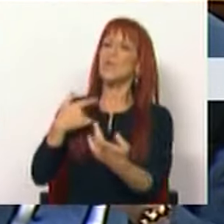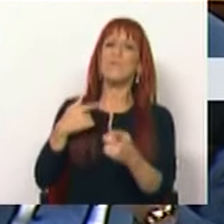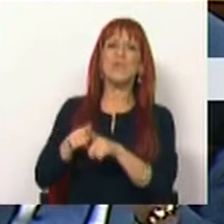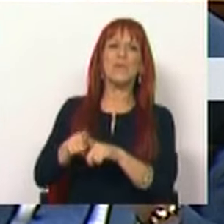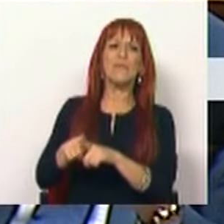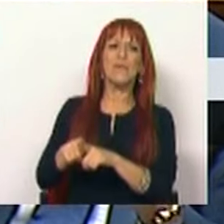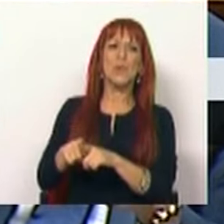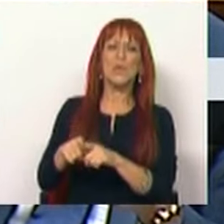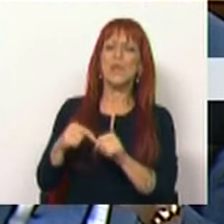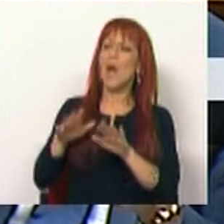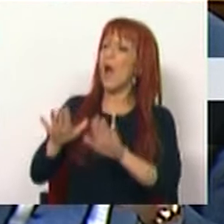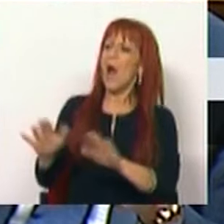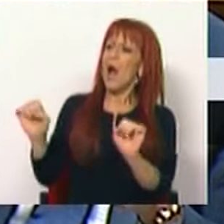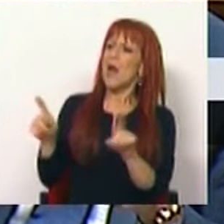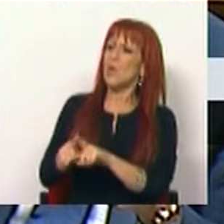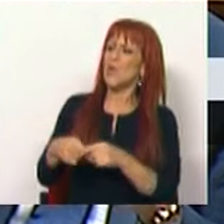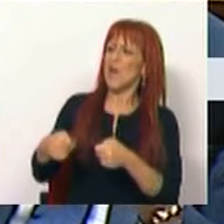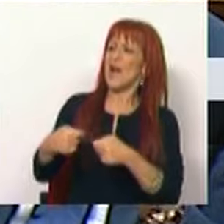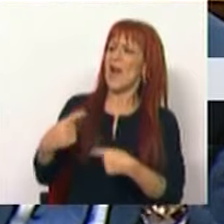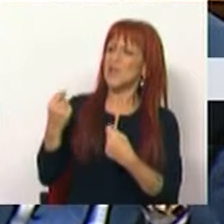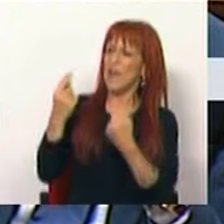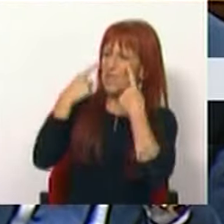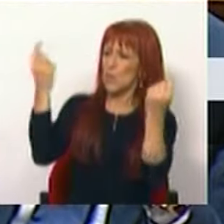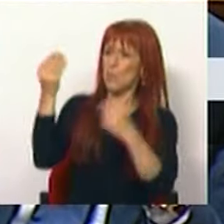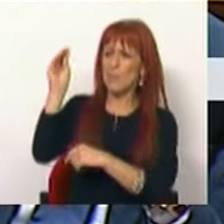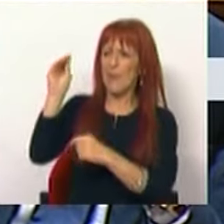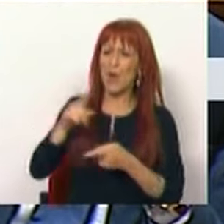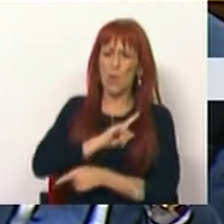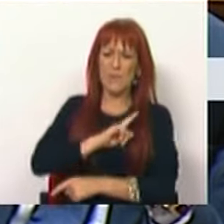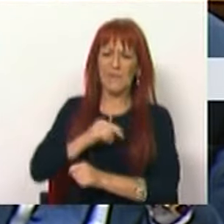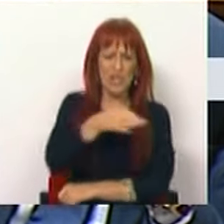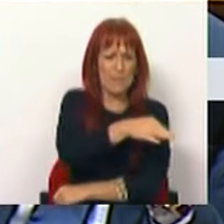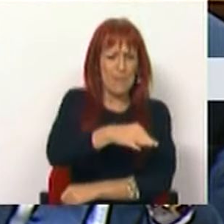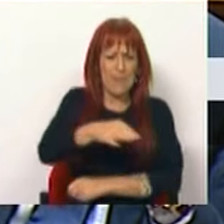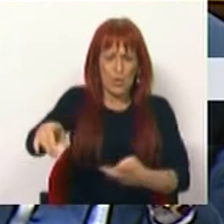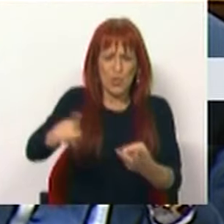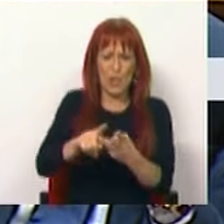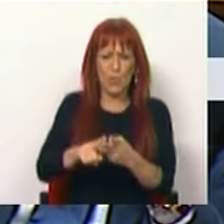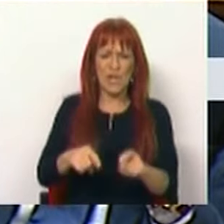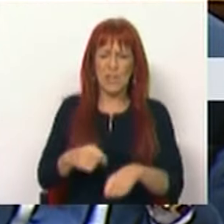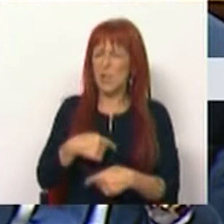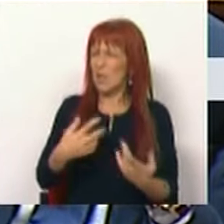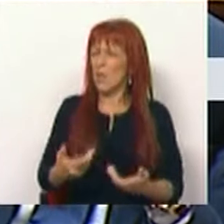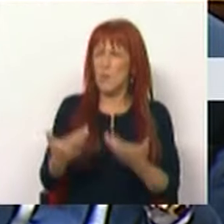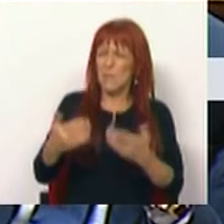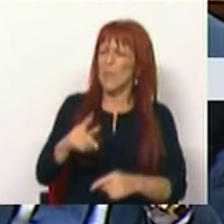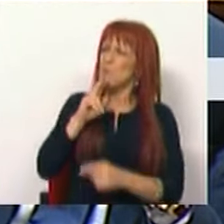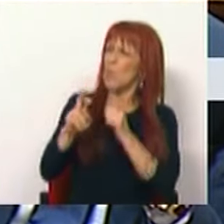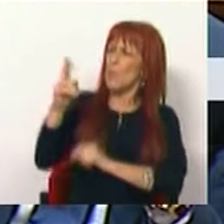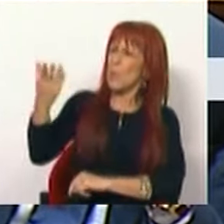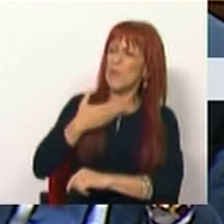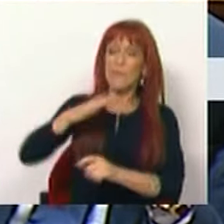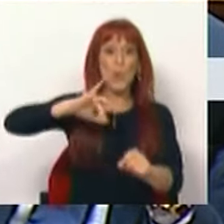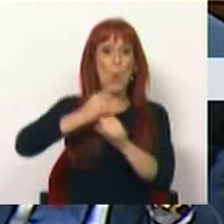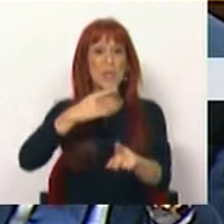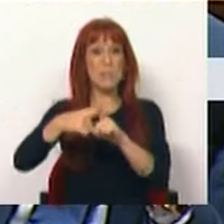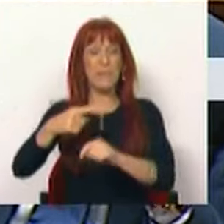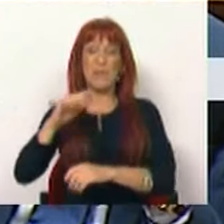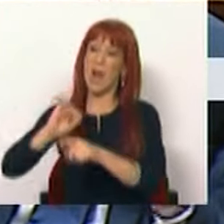parece não haver travão ao gasto de dinheiro público com a banca privada, com os PPPs, com o insuportável fardo dos juros da dívida e outros